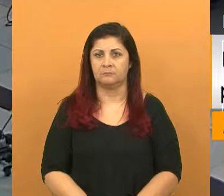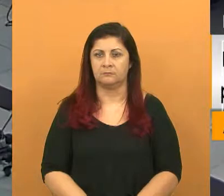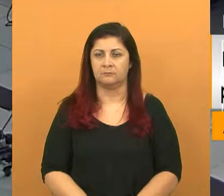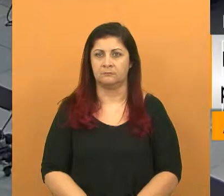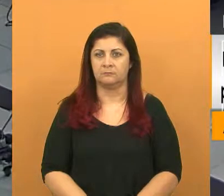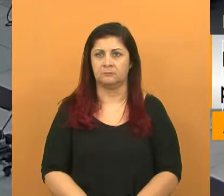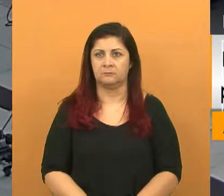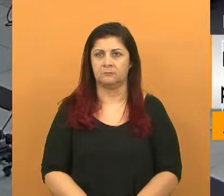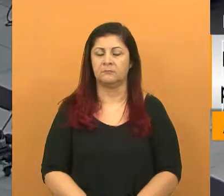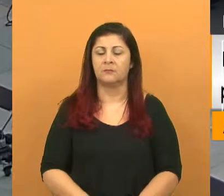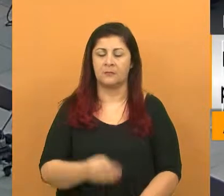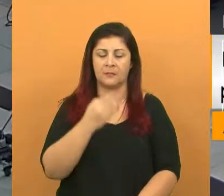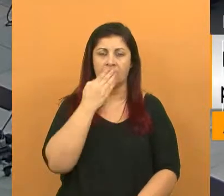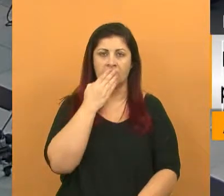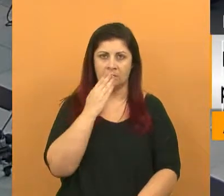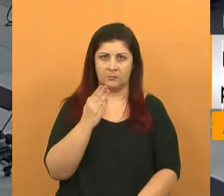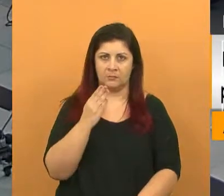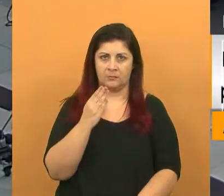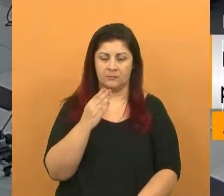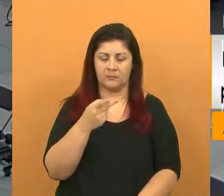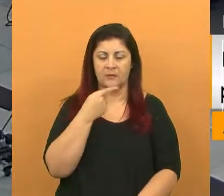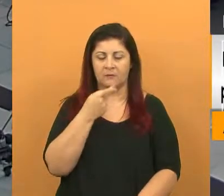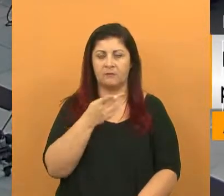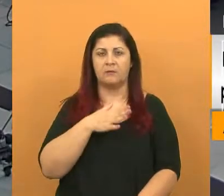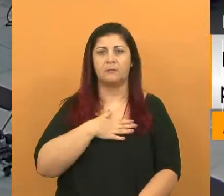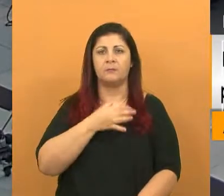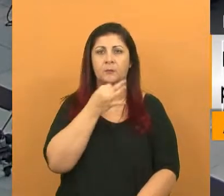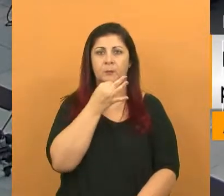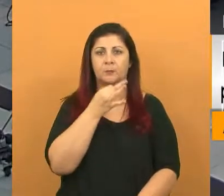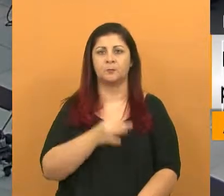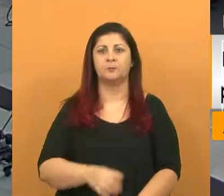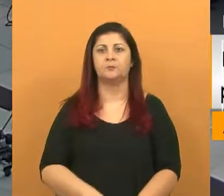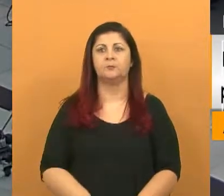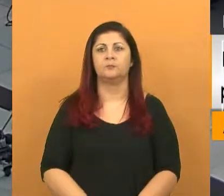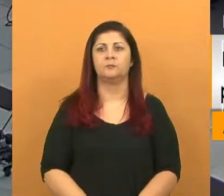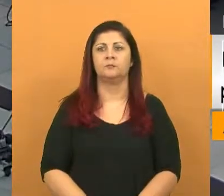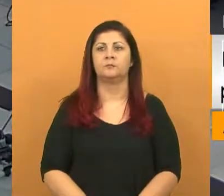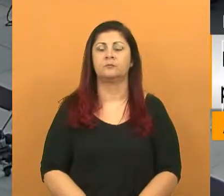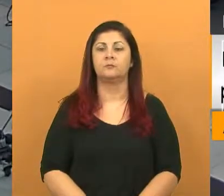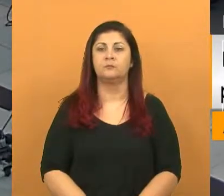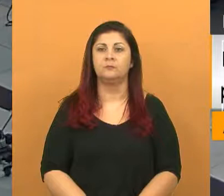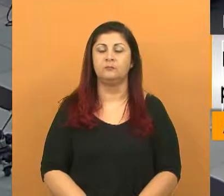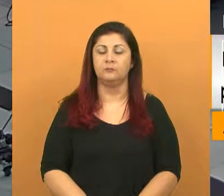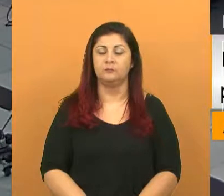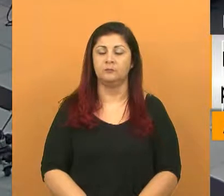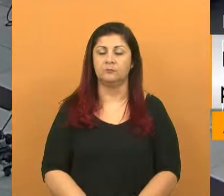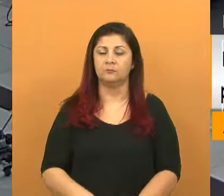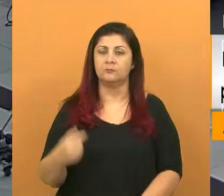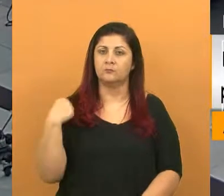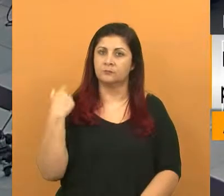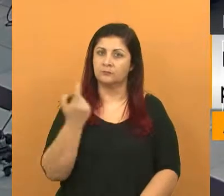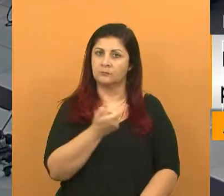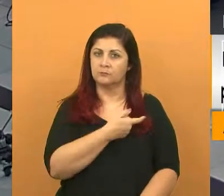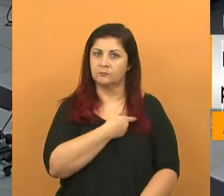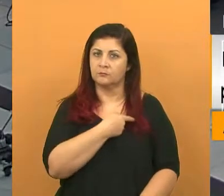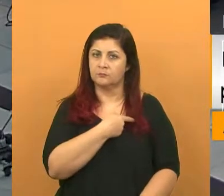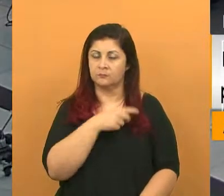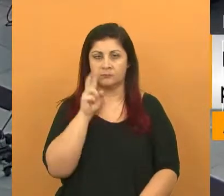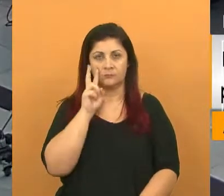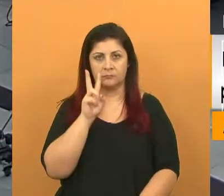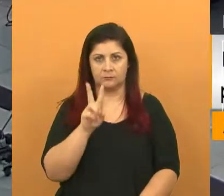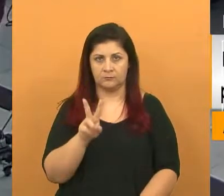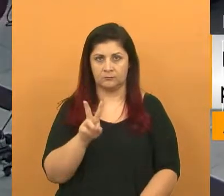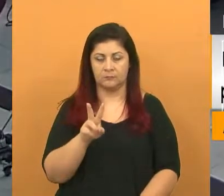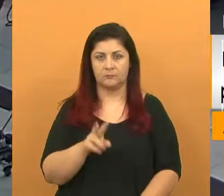Eu peço licença para fazer minhas considerações daqui mesmo. A gente vê que, muitas